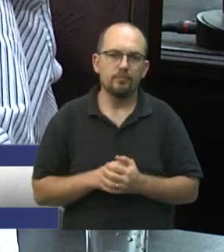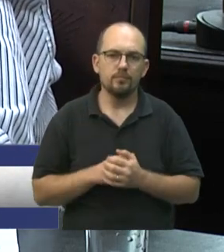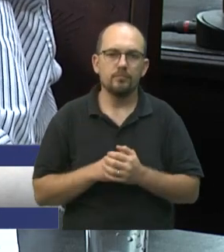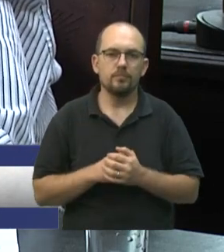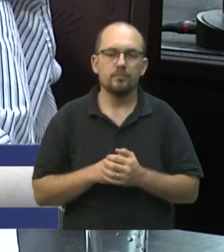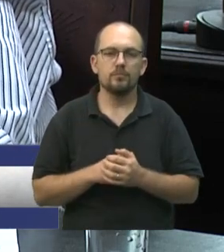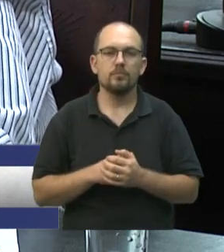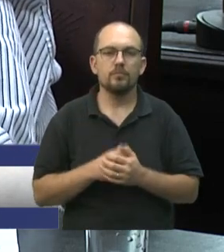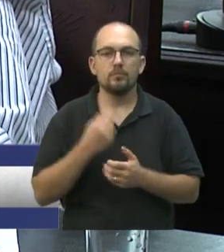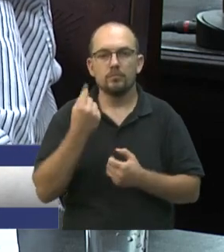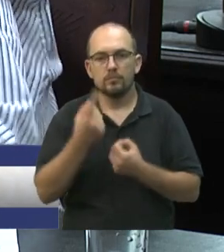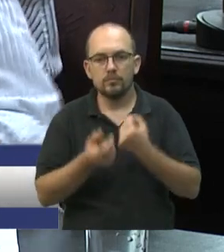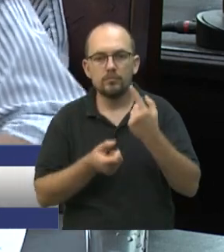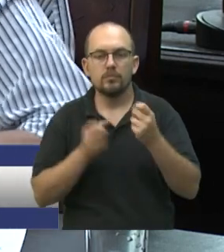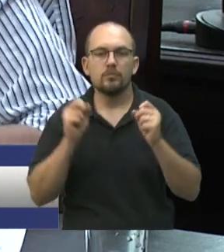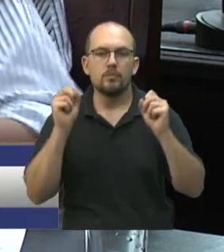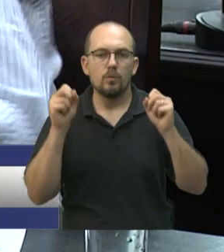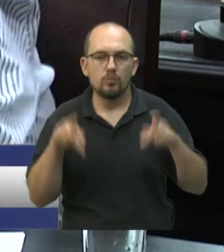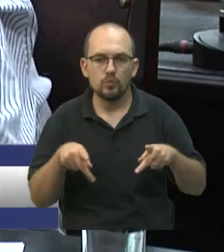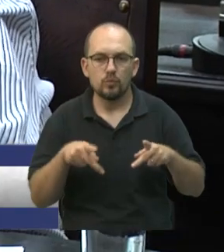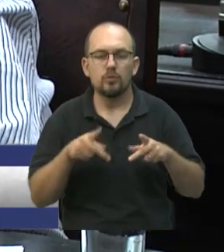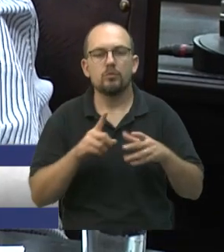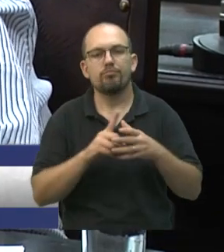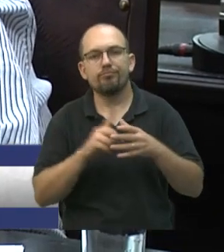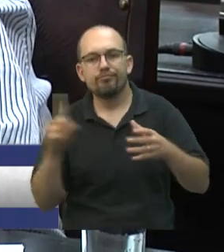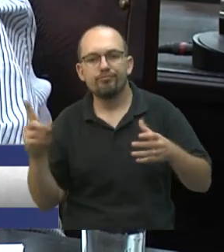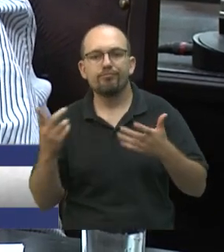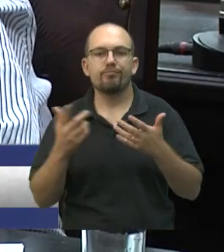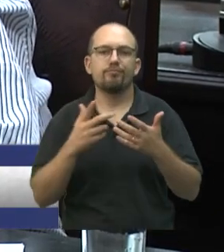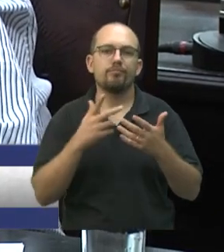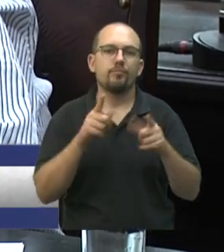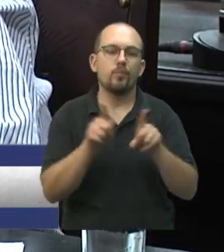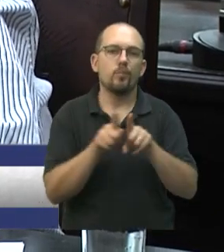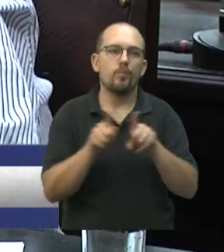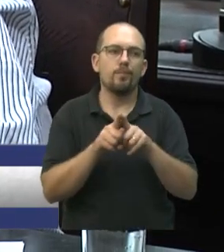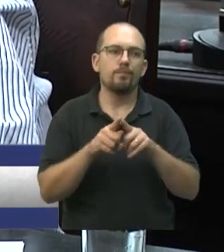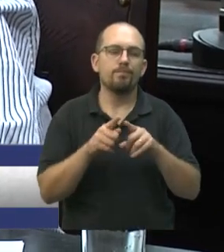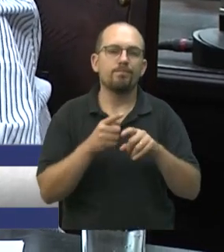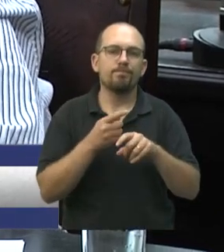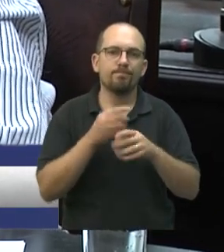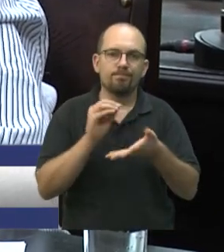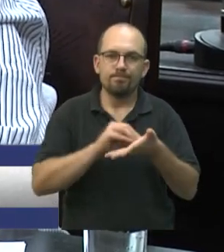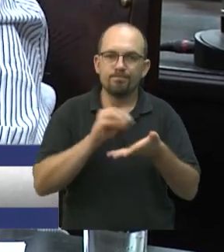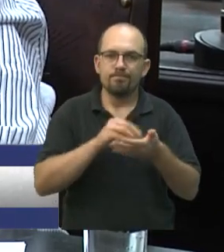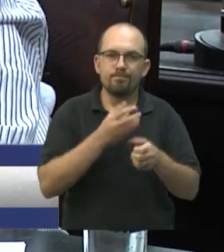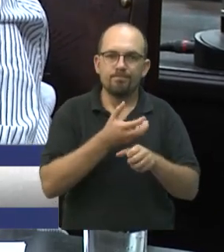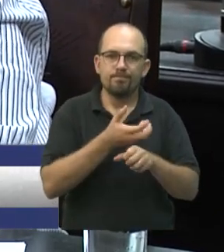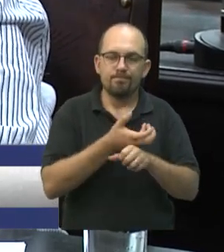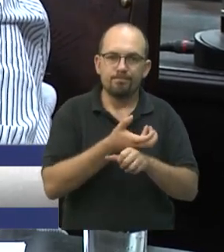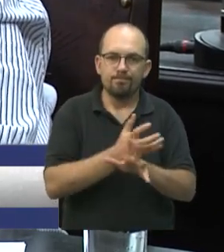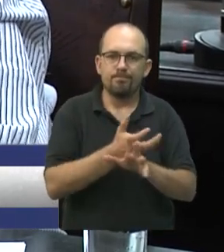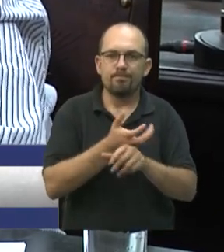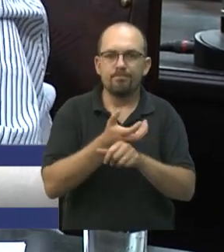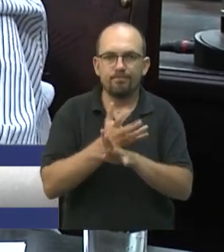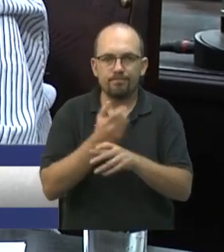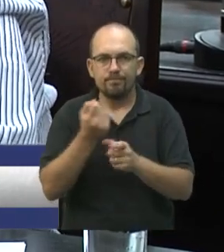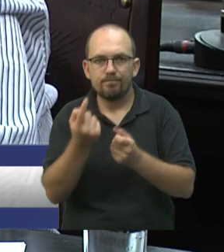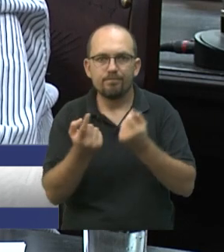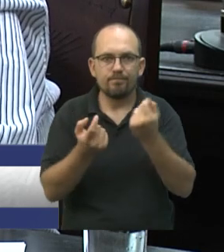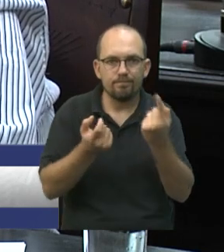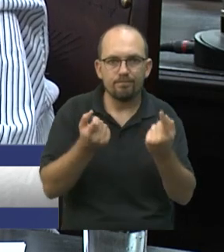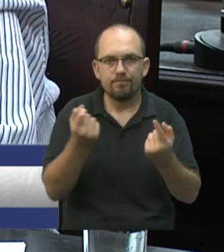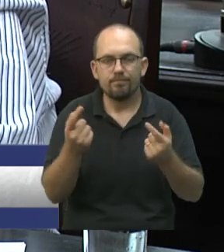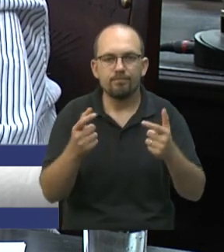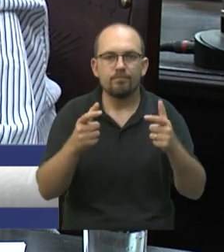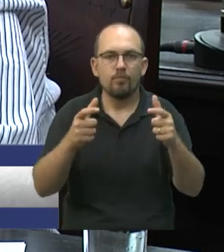sido... acontecendo, não sei se na velocidade que necessitava acontecer, mas a primeira questão que